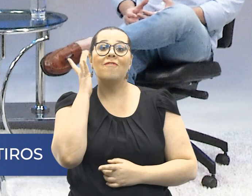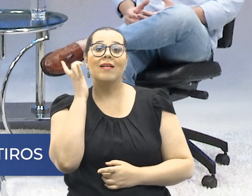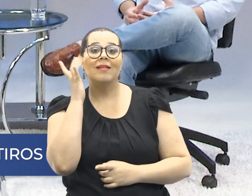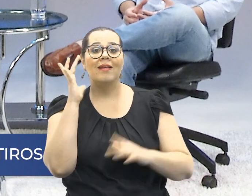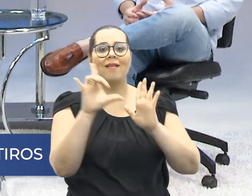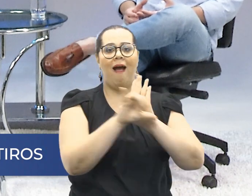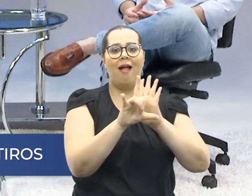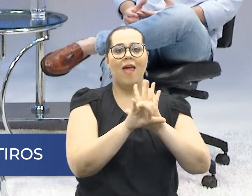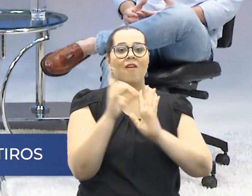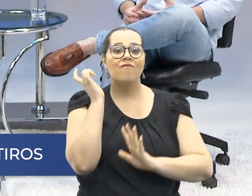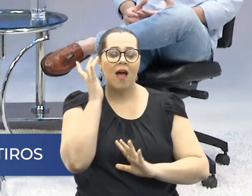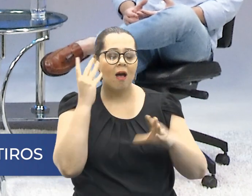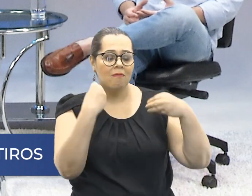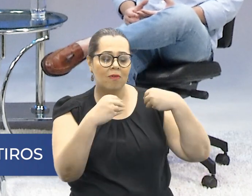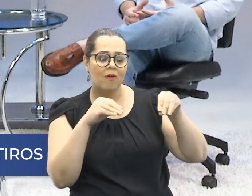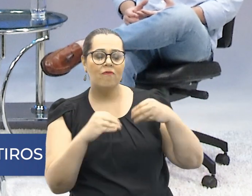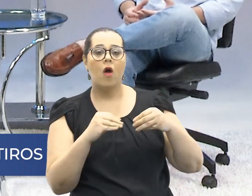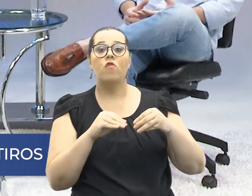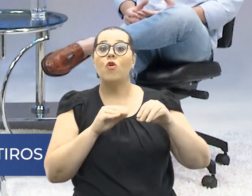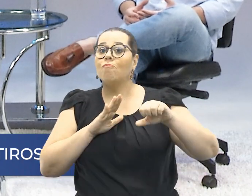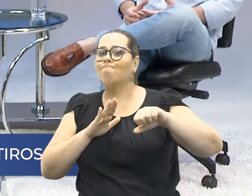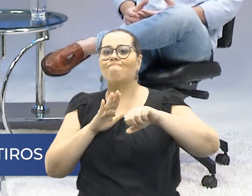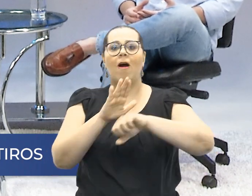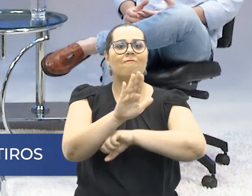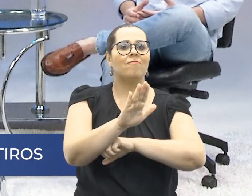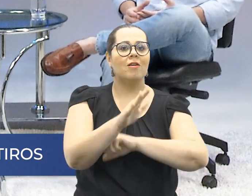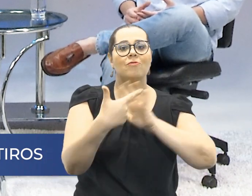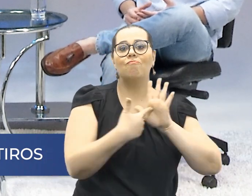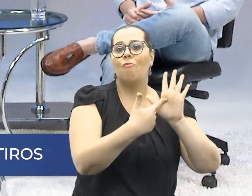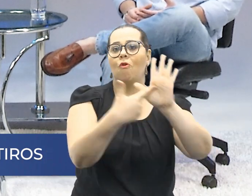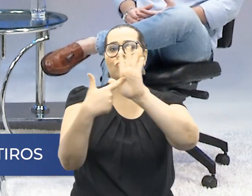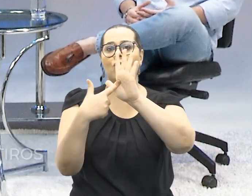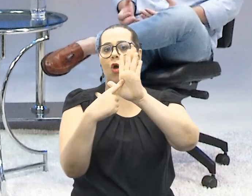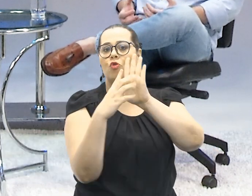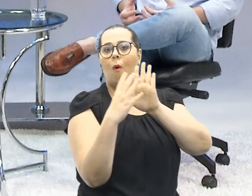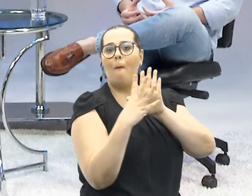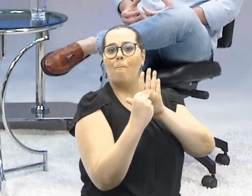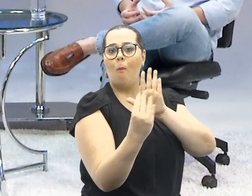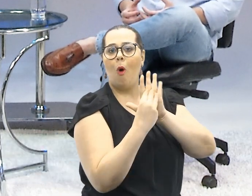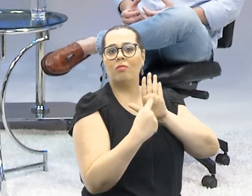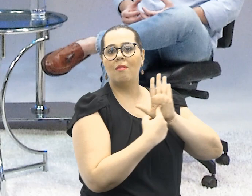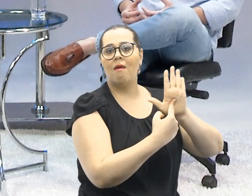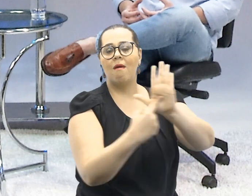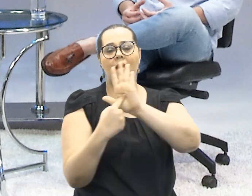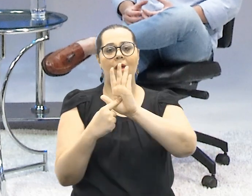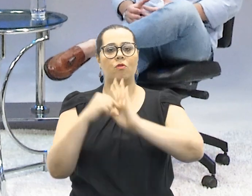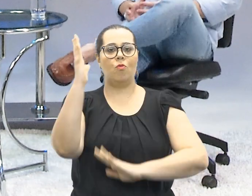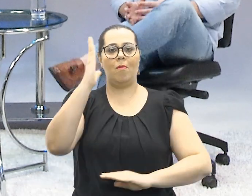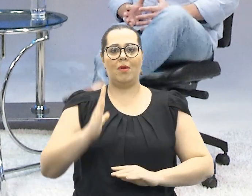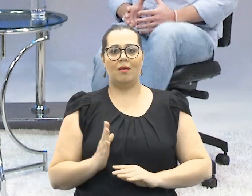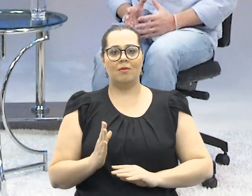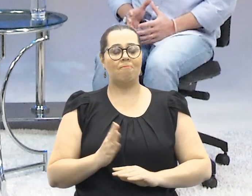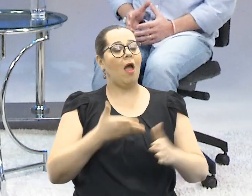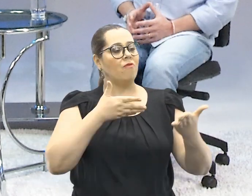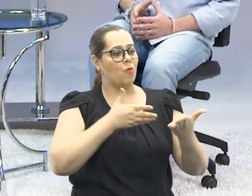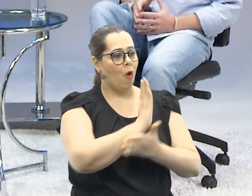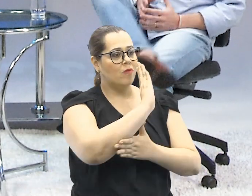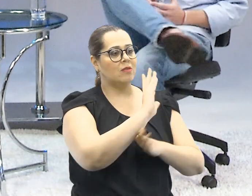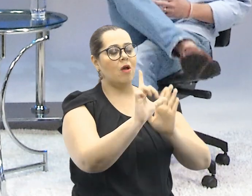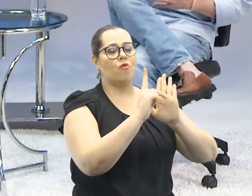desburocratizasse. E foi um avanço de legislação a nível de Brasil. E a aprovação desse projeto de lei, eu digo mais que isso,